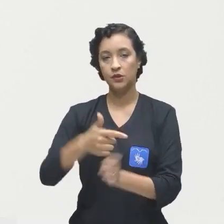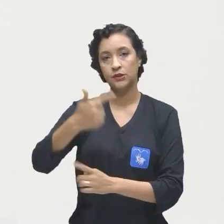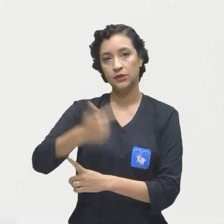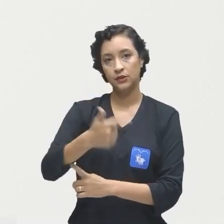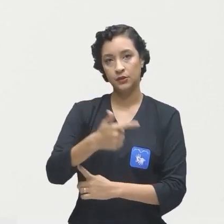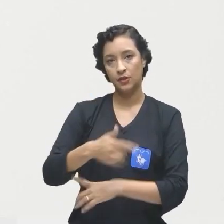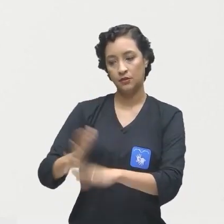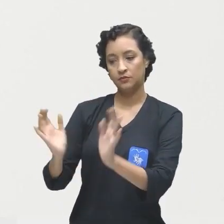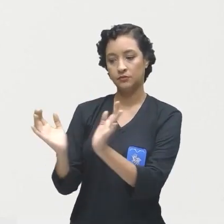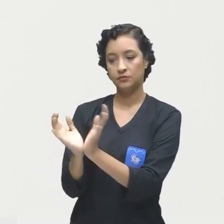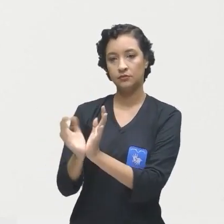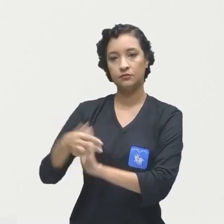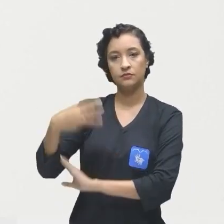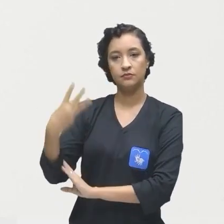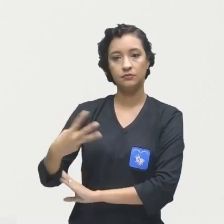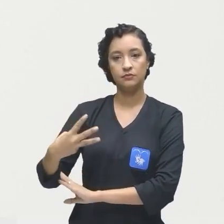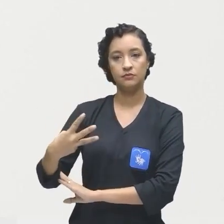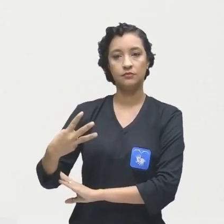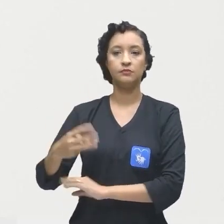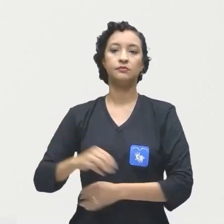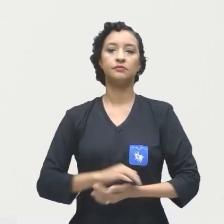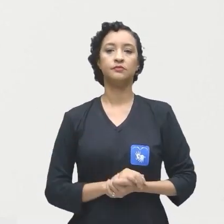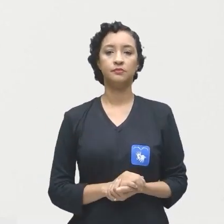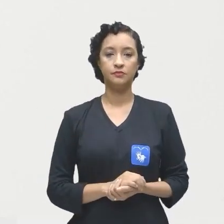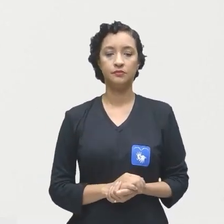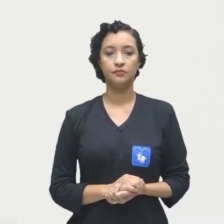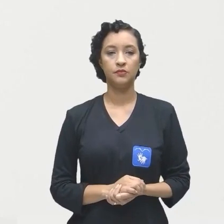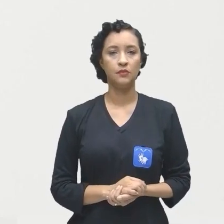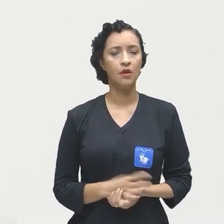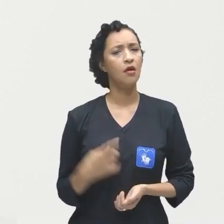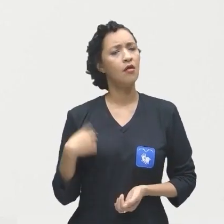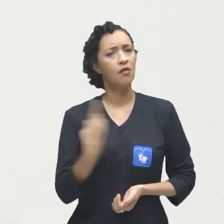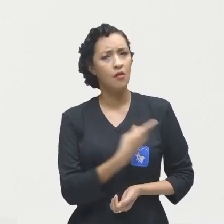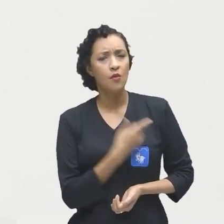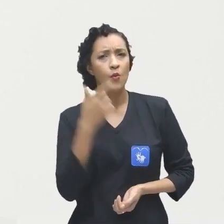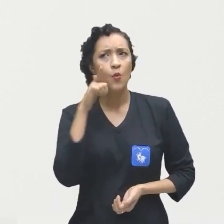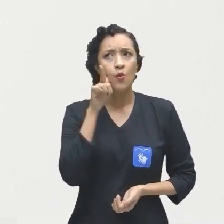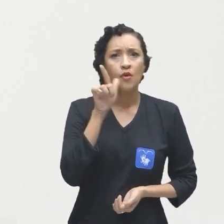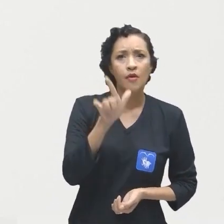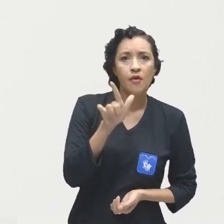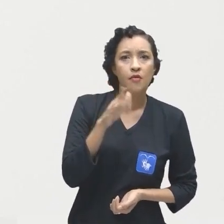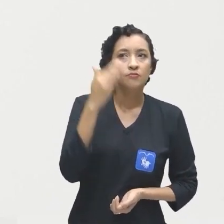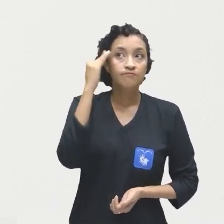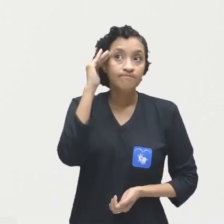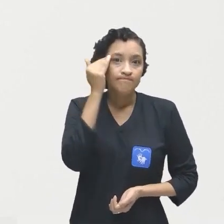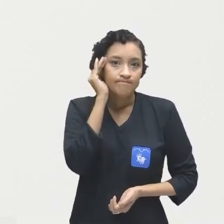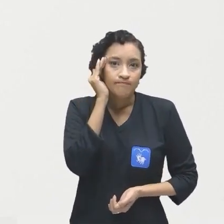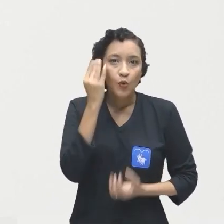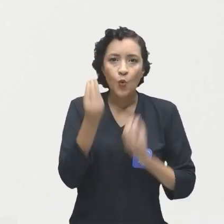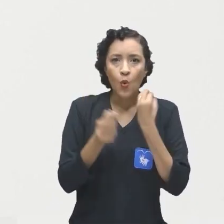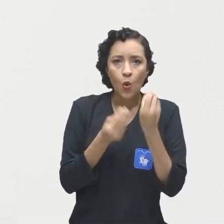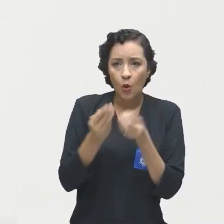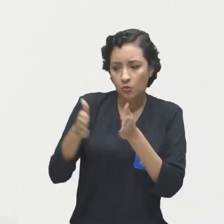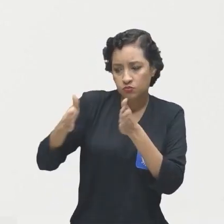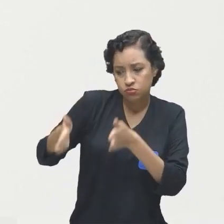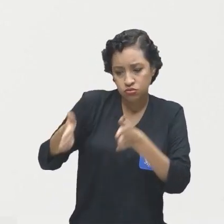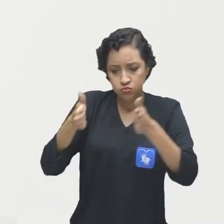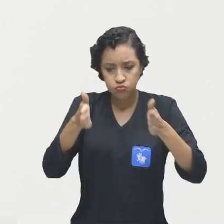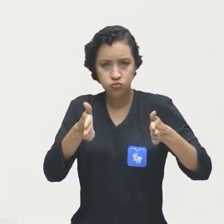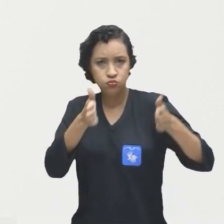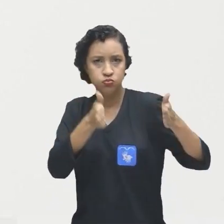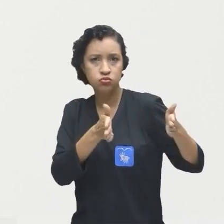setor terciário. Dessa forma, conseguimos compreender todo o processo que vai desde